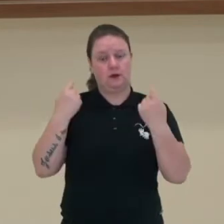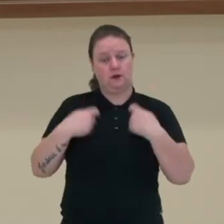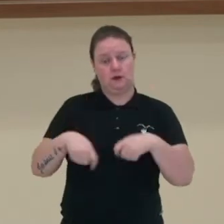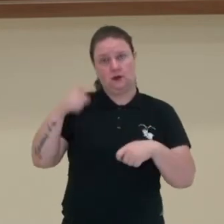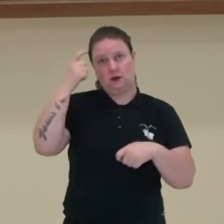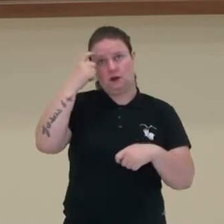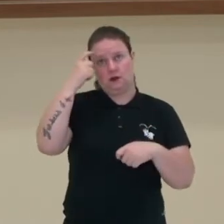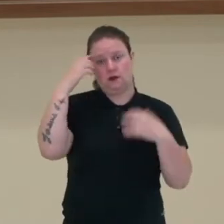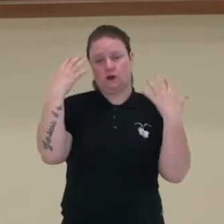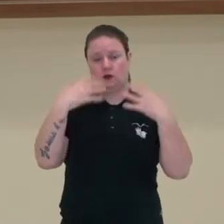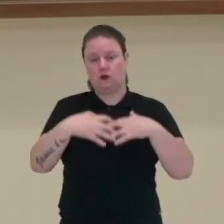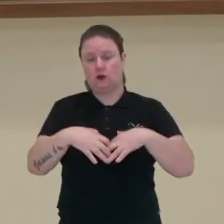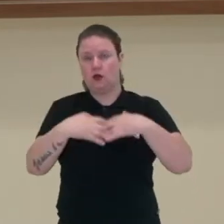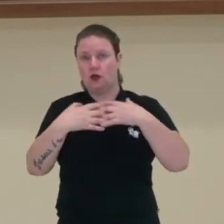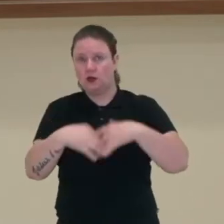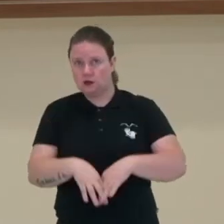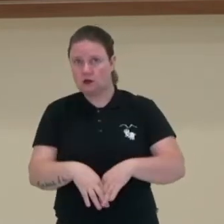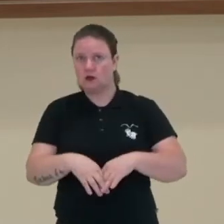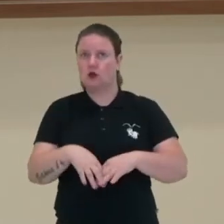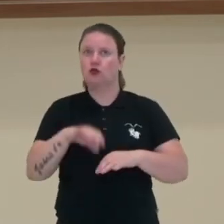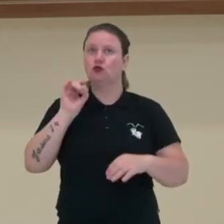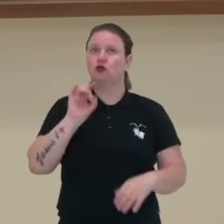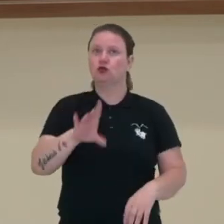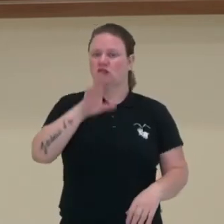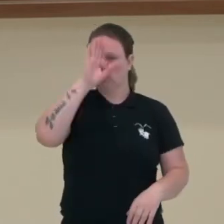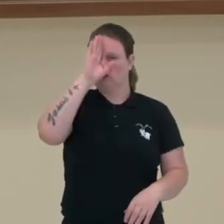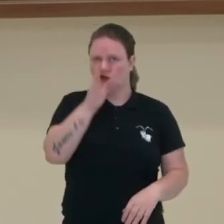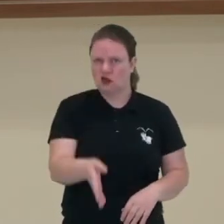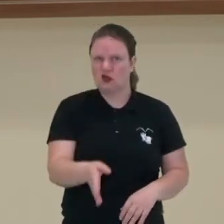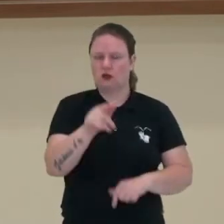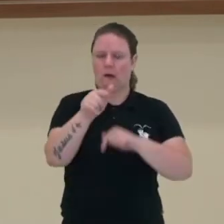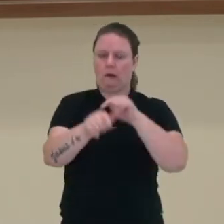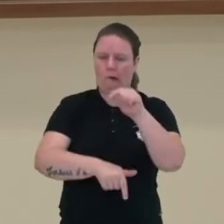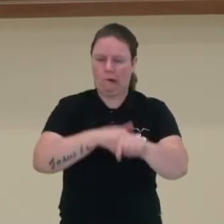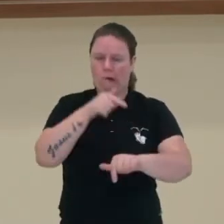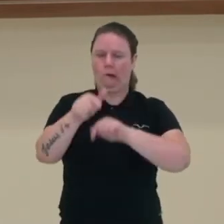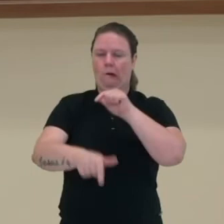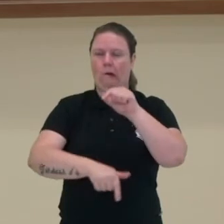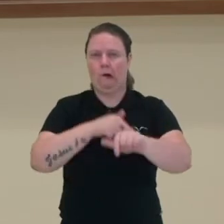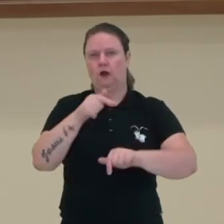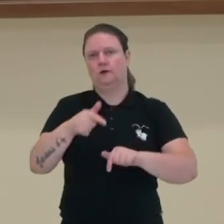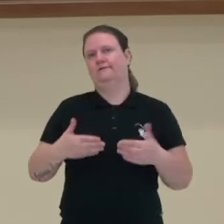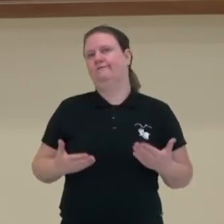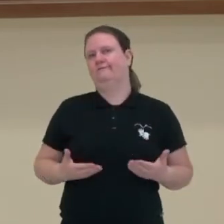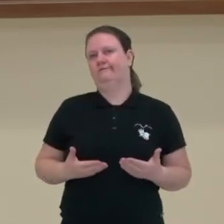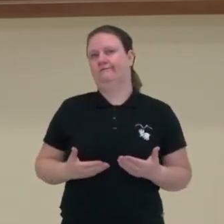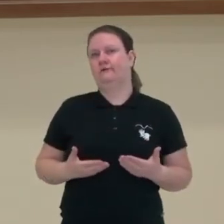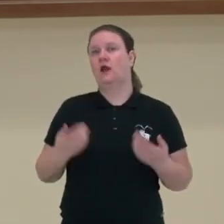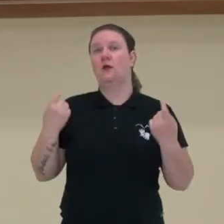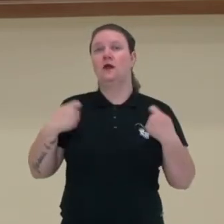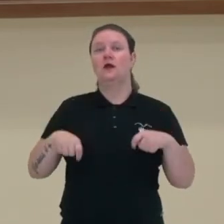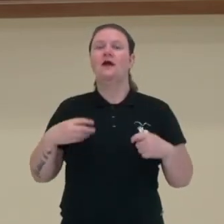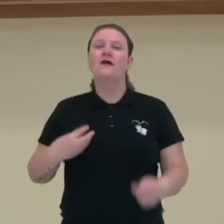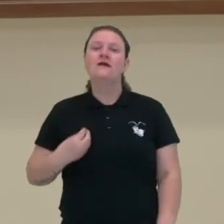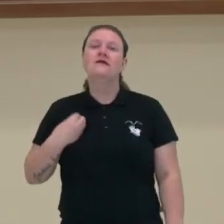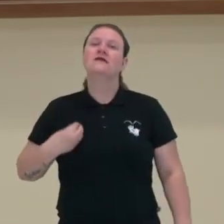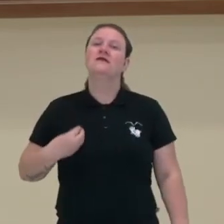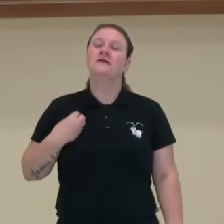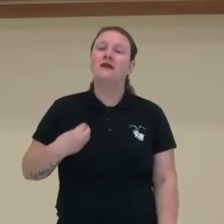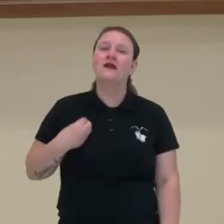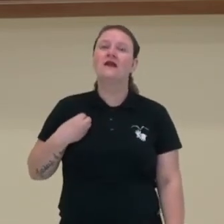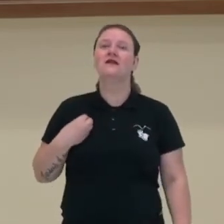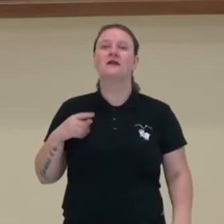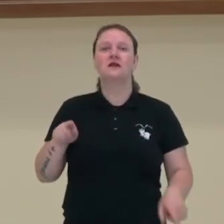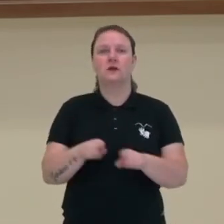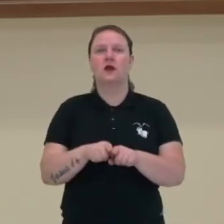que não é saudável viver para trabalhar. Até porque você precisa viver. Você não veio aqui nesse mundo somente